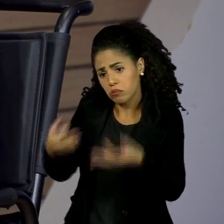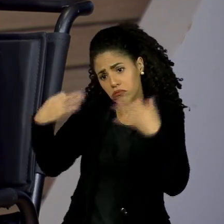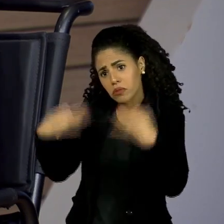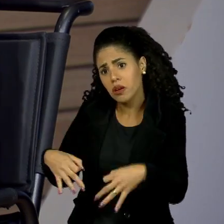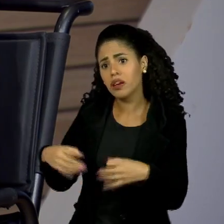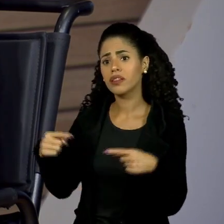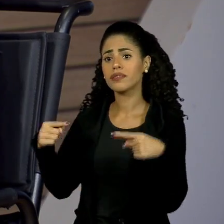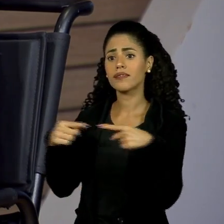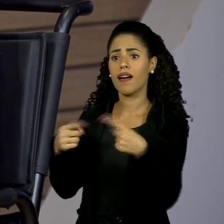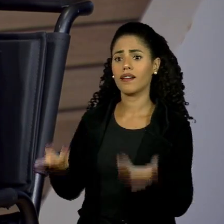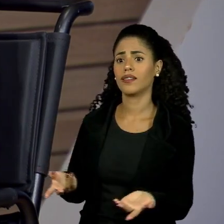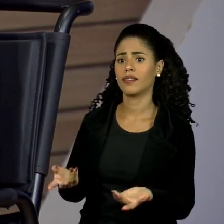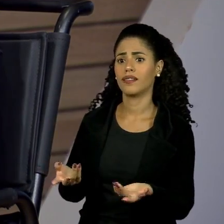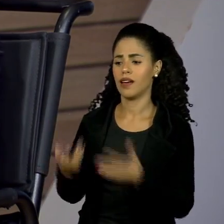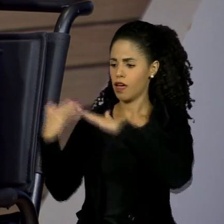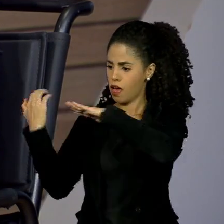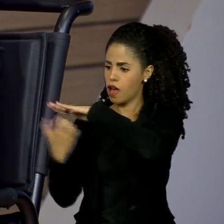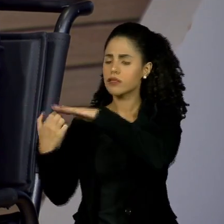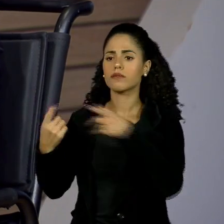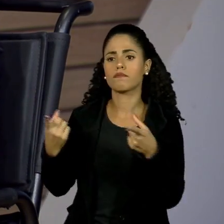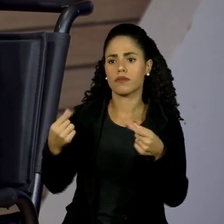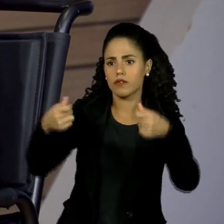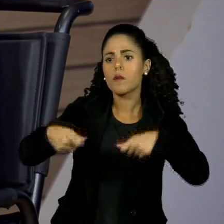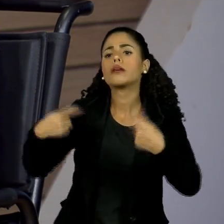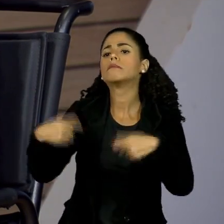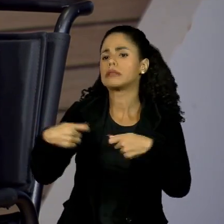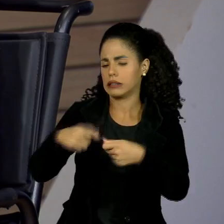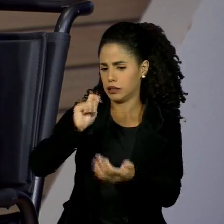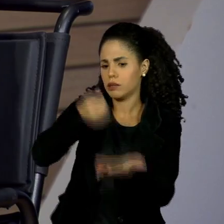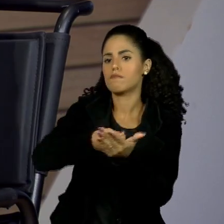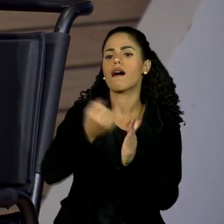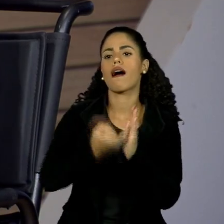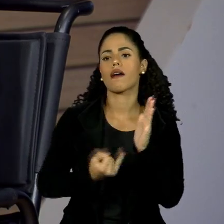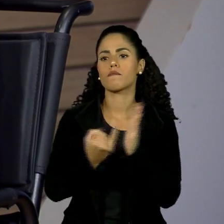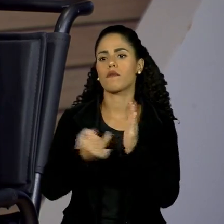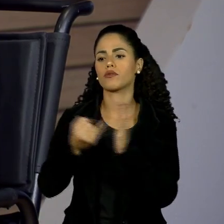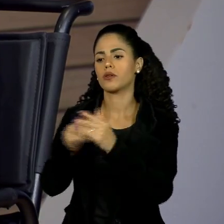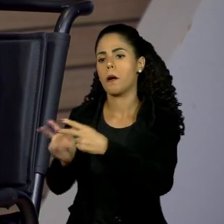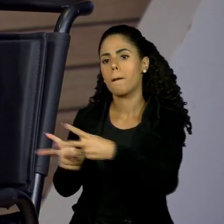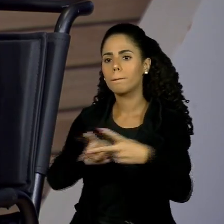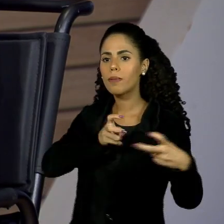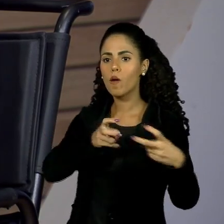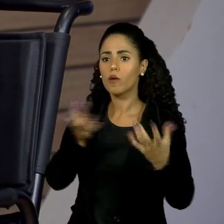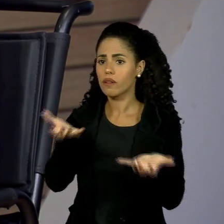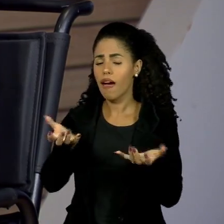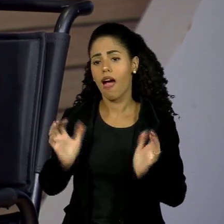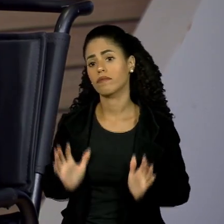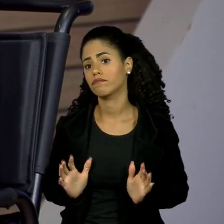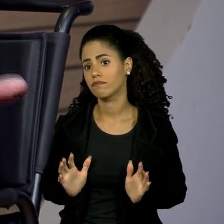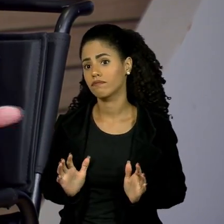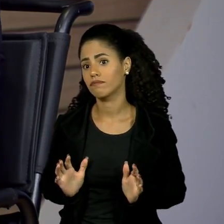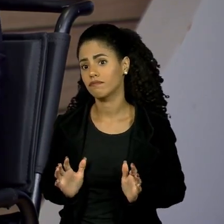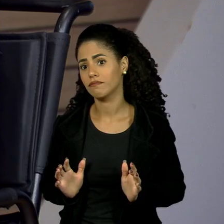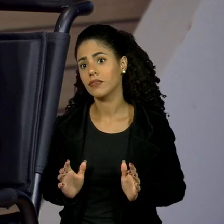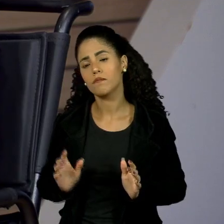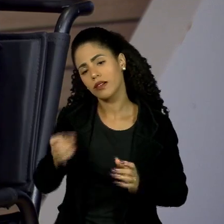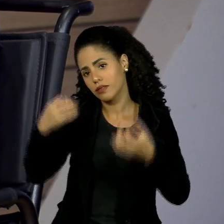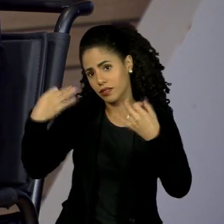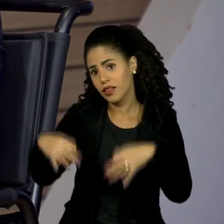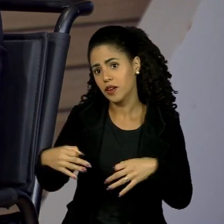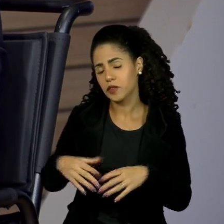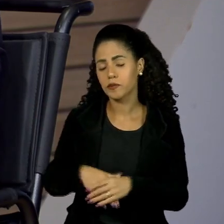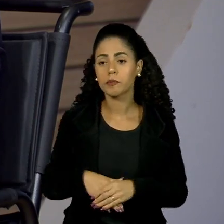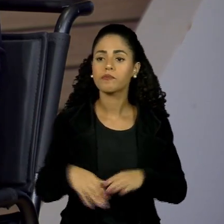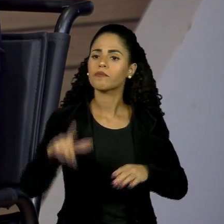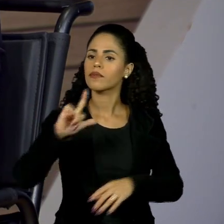últimos 5 anos as empresas de aposta não pagarem imposto. Então, falar, o governo quer arrecadar? O governo quer fazer justiça tributária. Não é certo alguém pagar e alguém não.